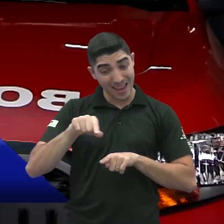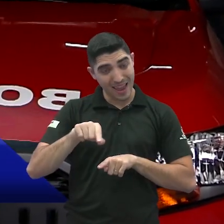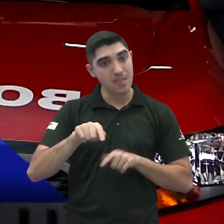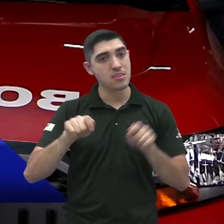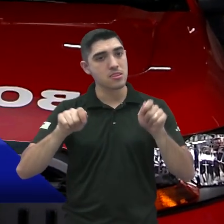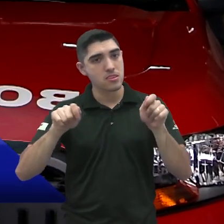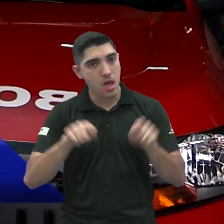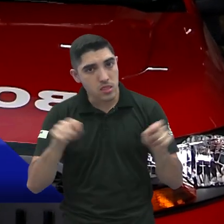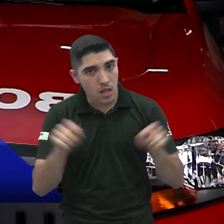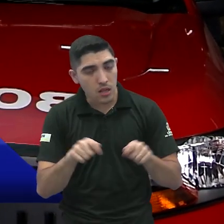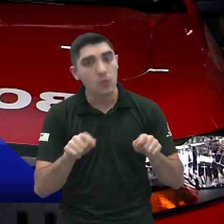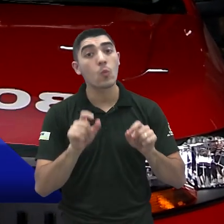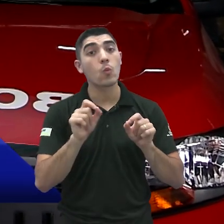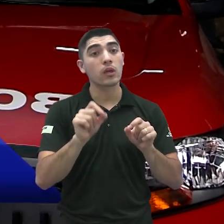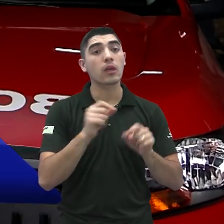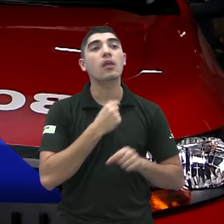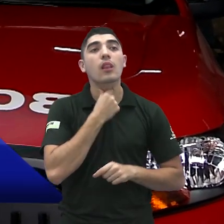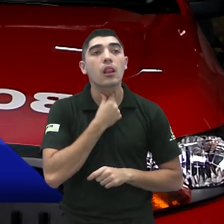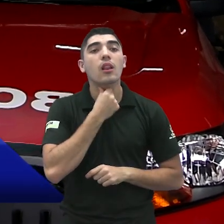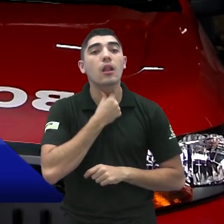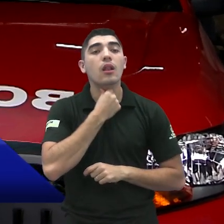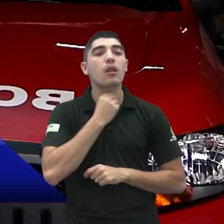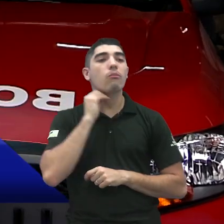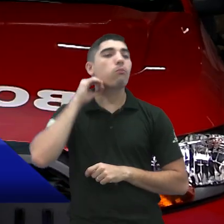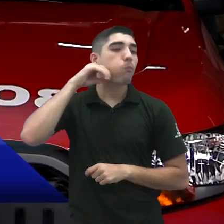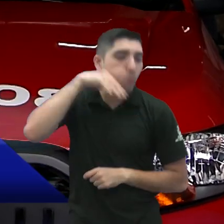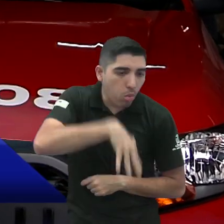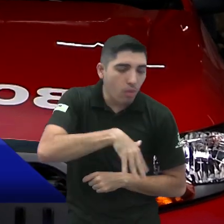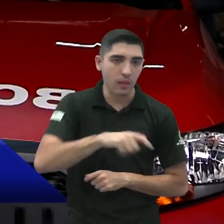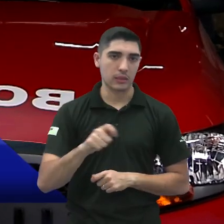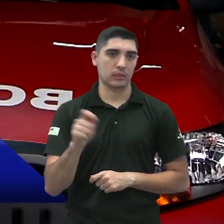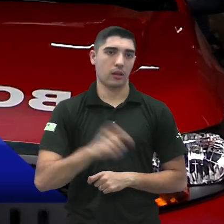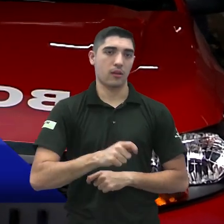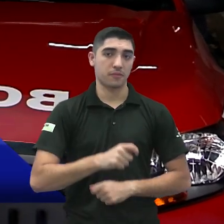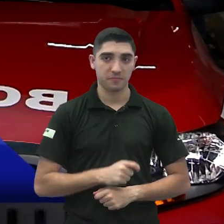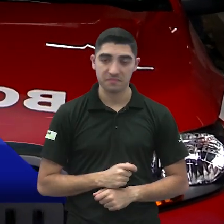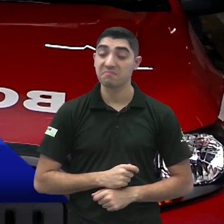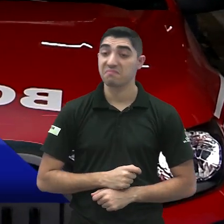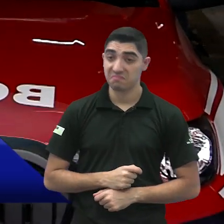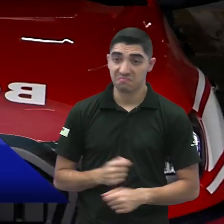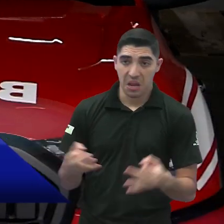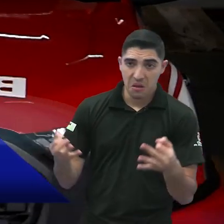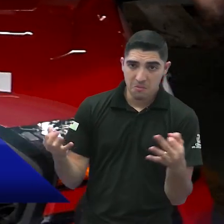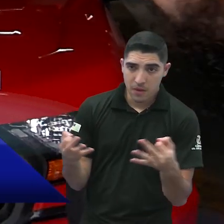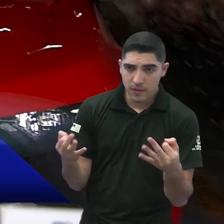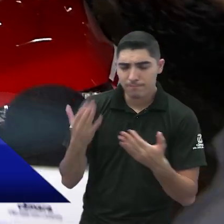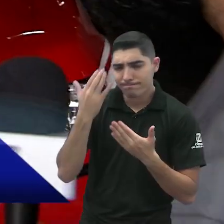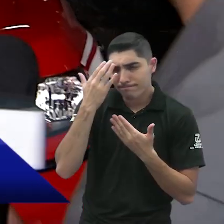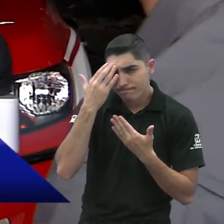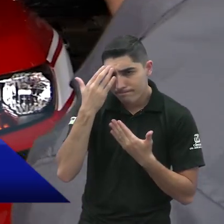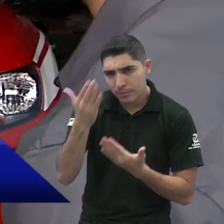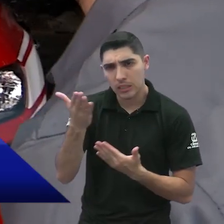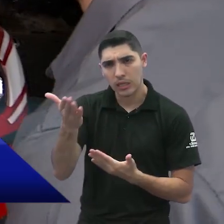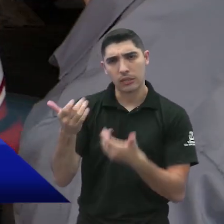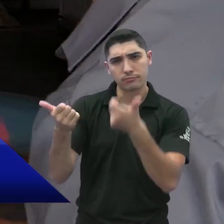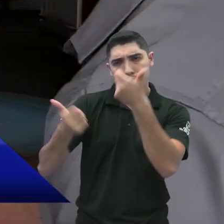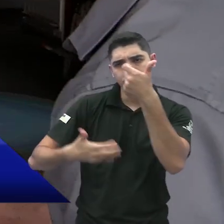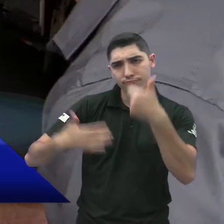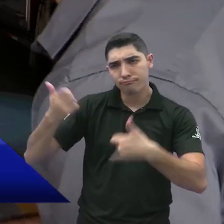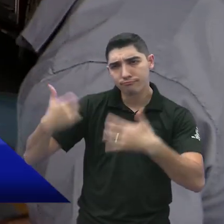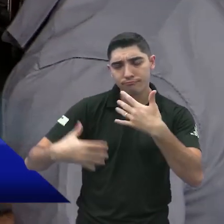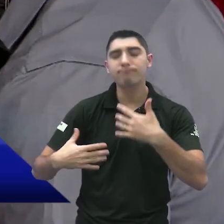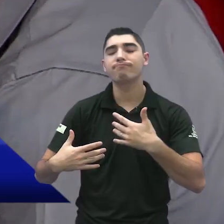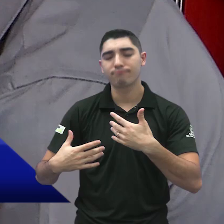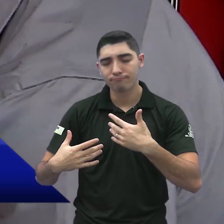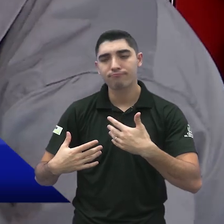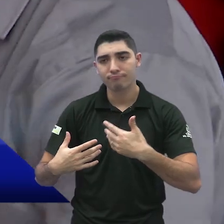que também vai provocar aí o retorno, aí, o desengasgamento do adulto e do adolescente. Perfeito, muito obrigado, tenente,